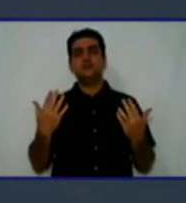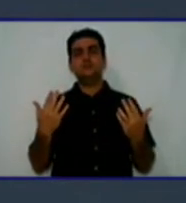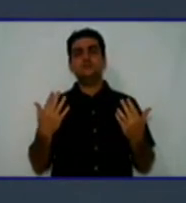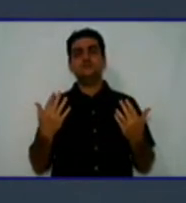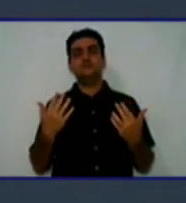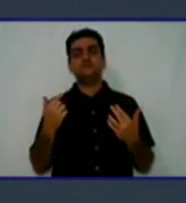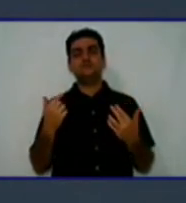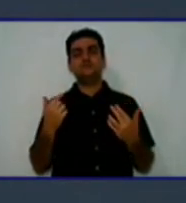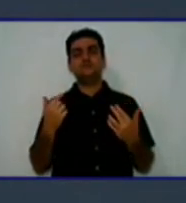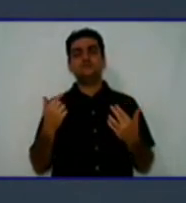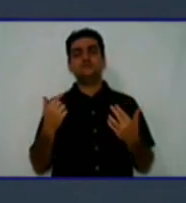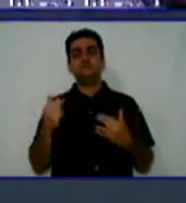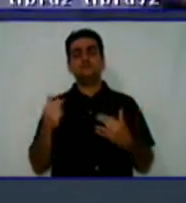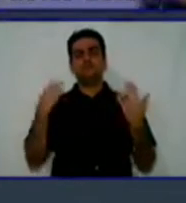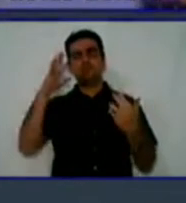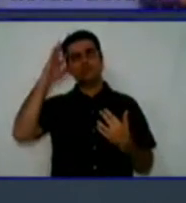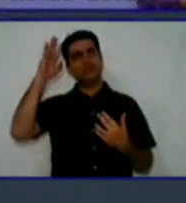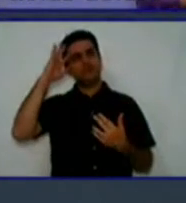nesta dimensão,